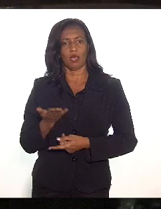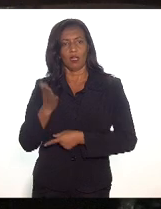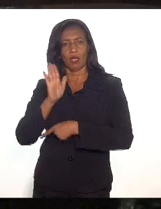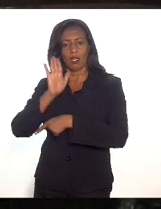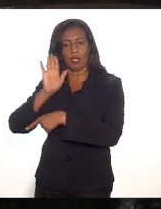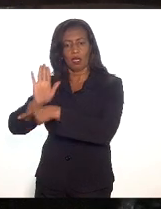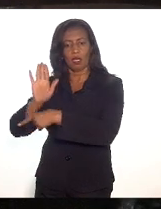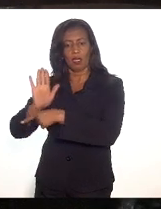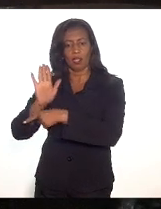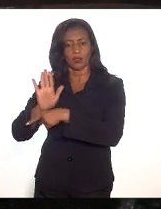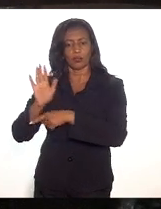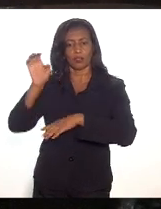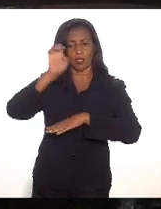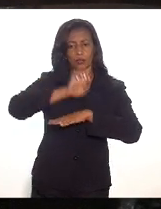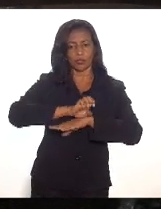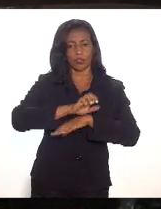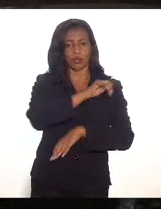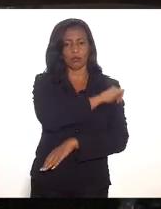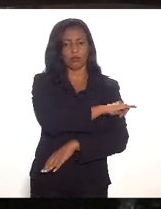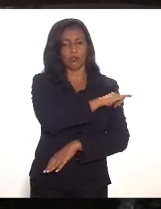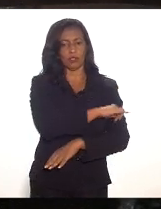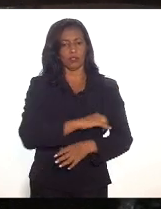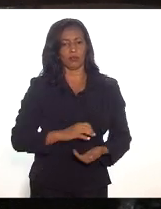ajudar o Estado do Rio de Janeiro,